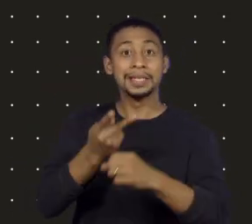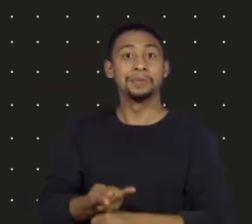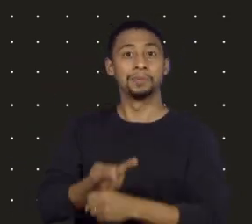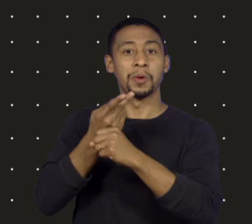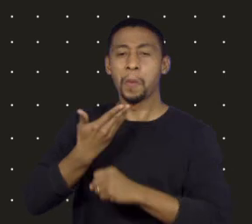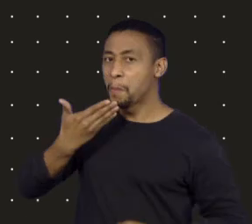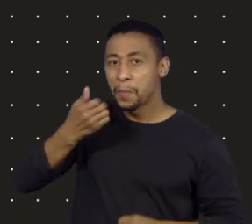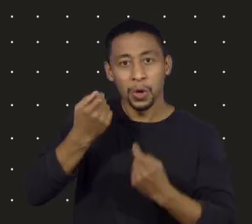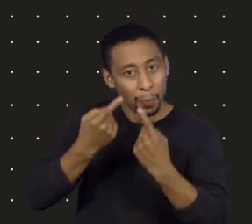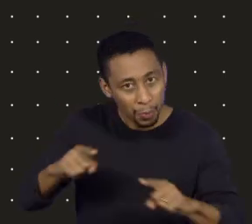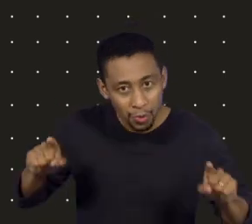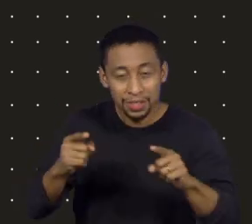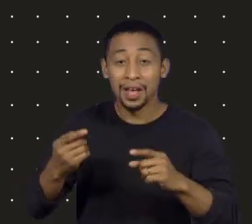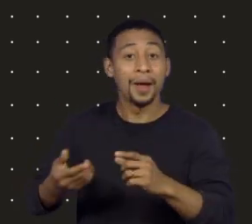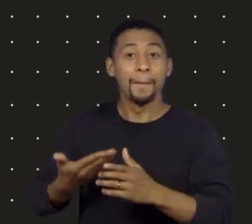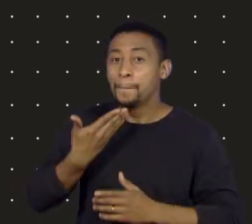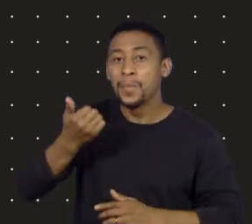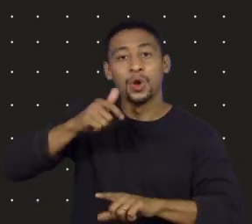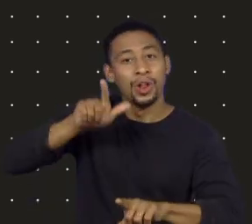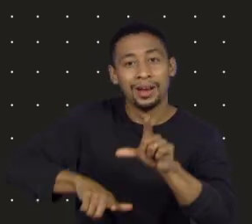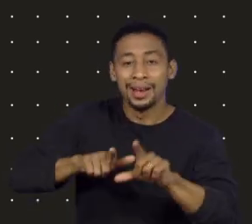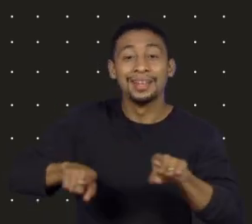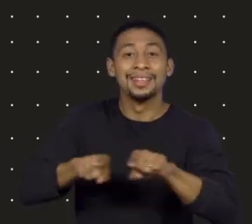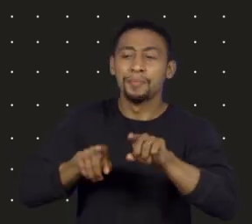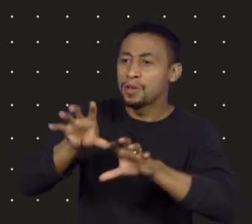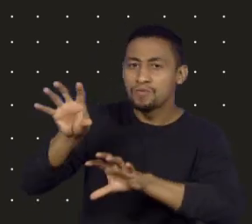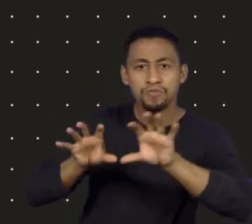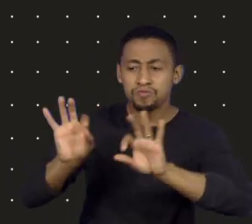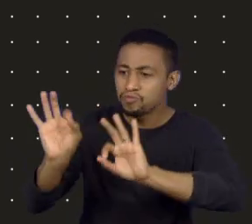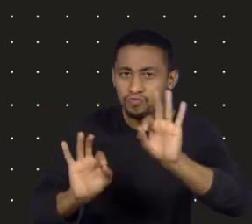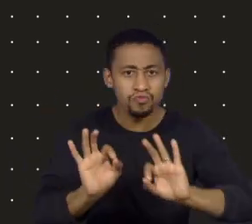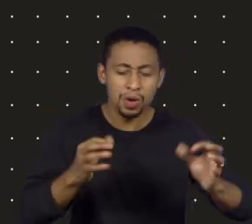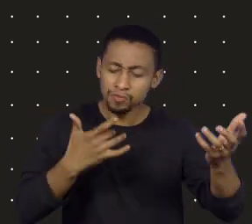melhor letra e melhor arranjo.